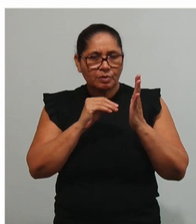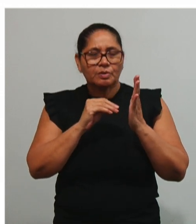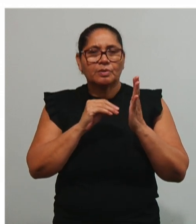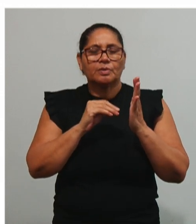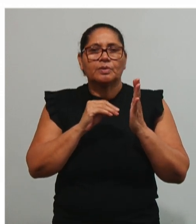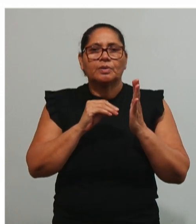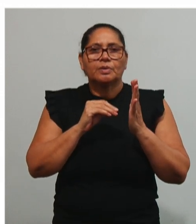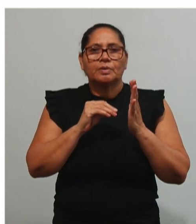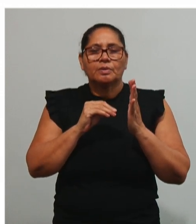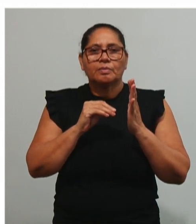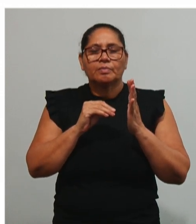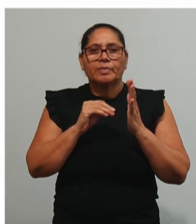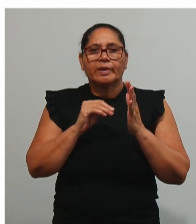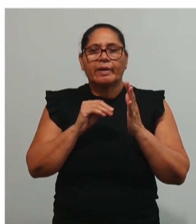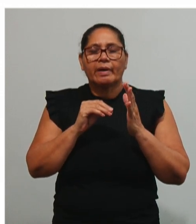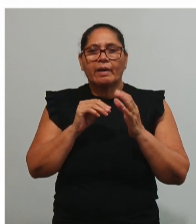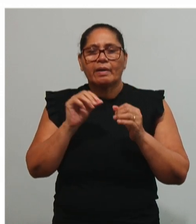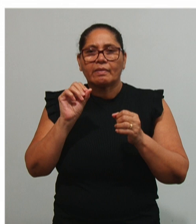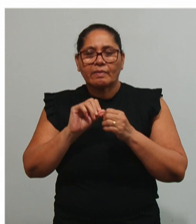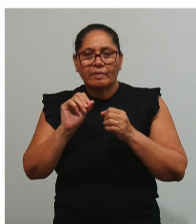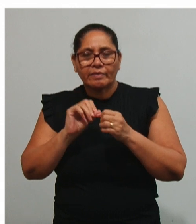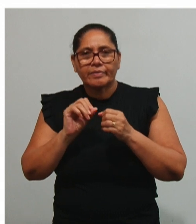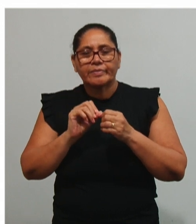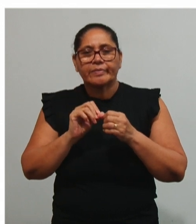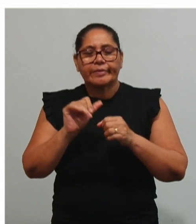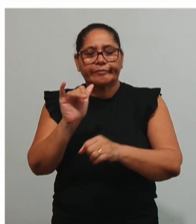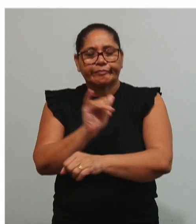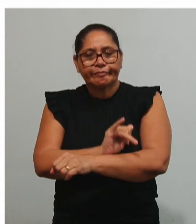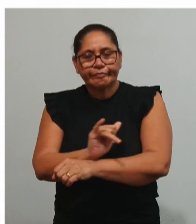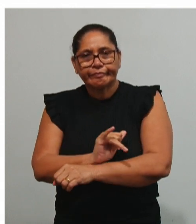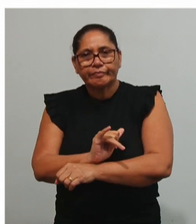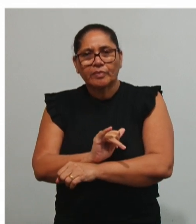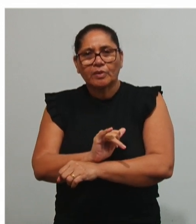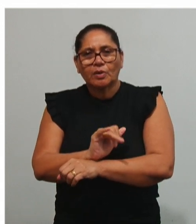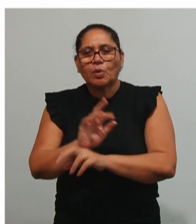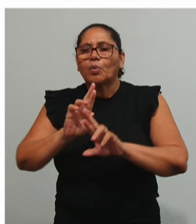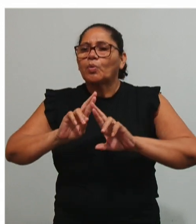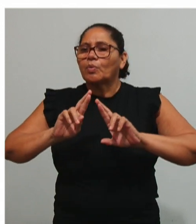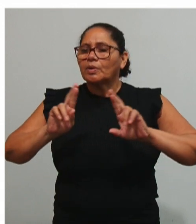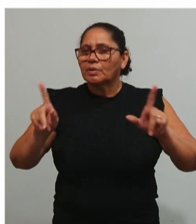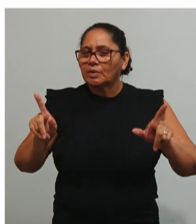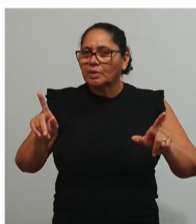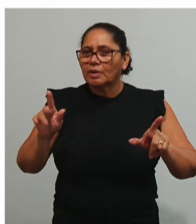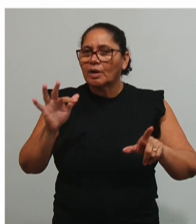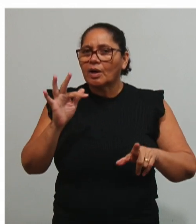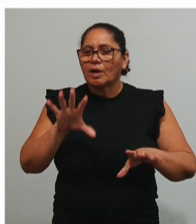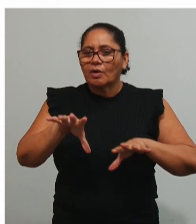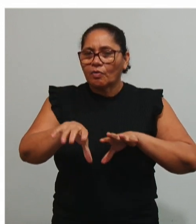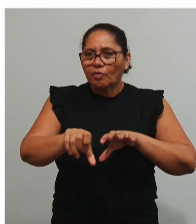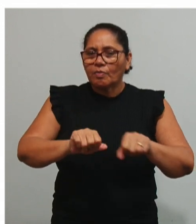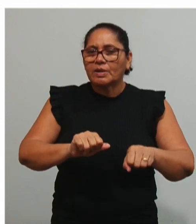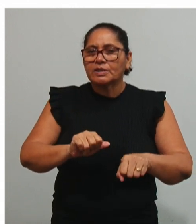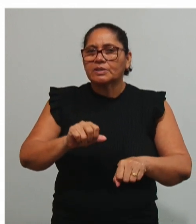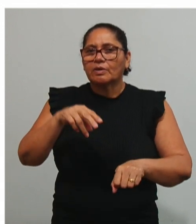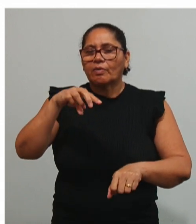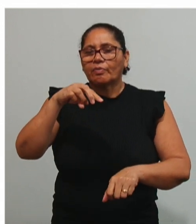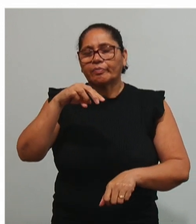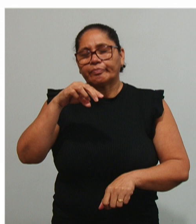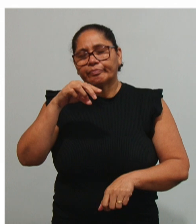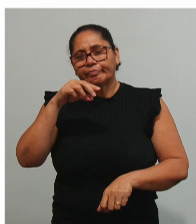para a formulação da estratégia. Qual que é a diferença entre formação e formulação?